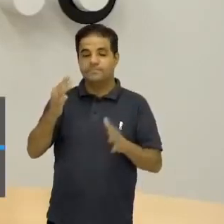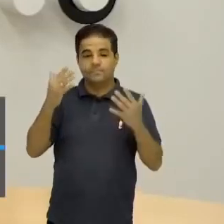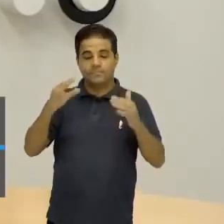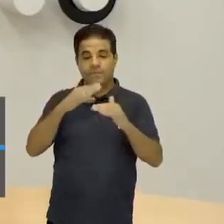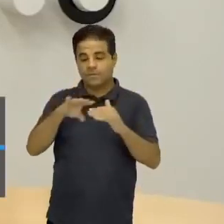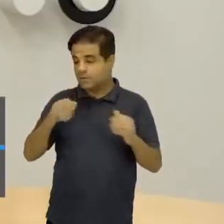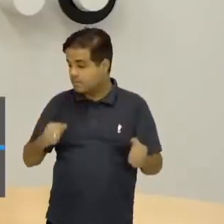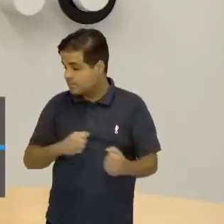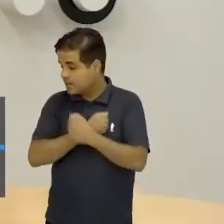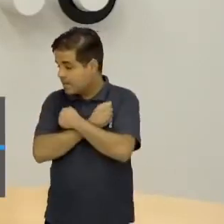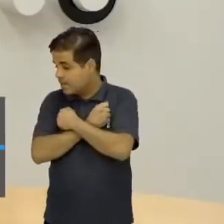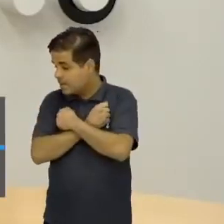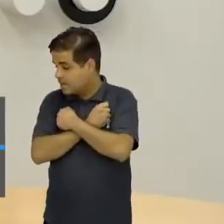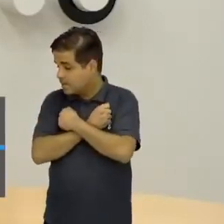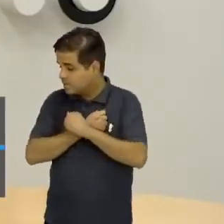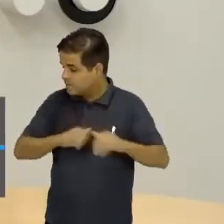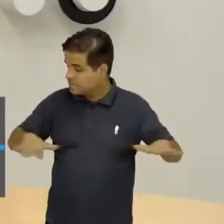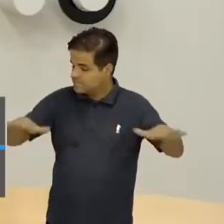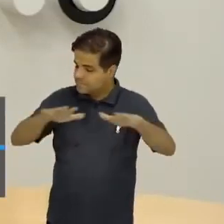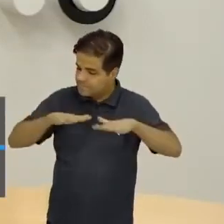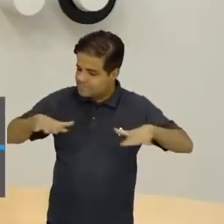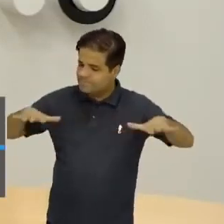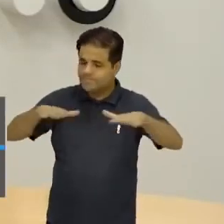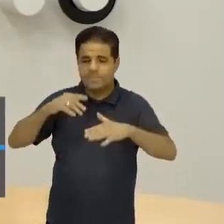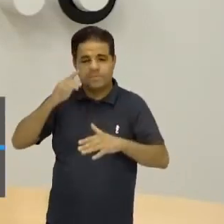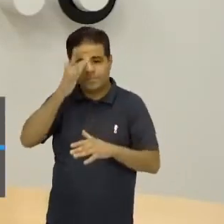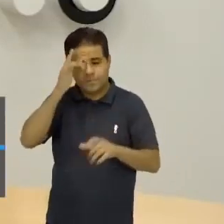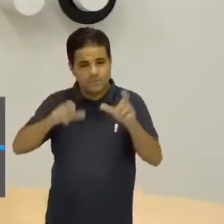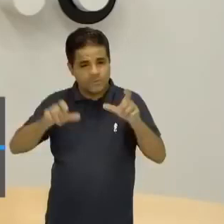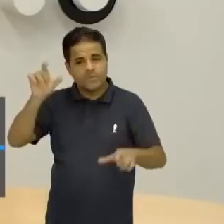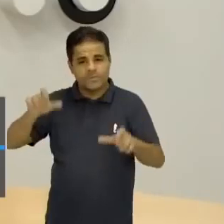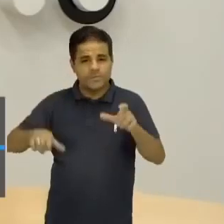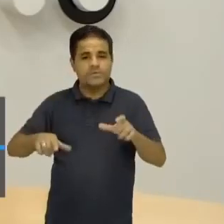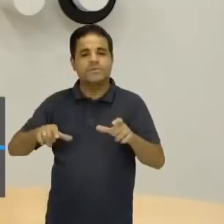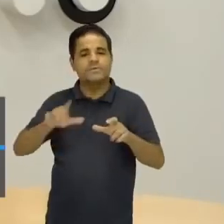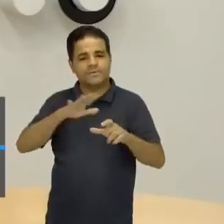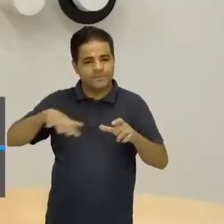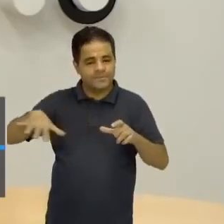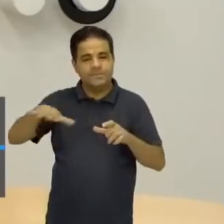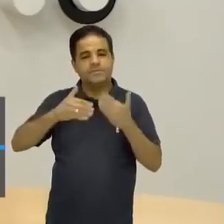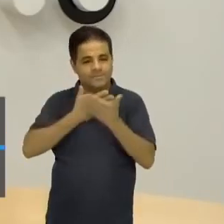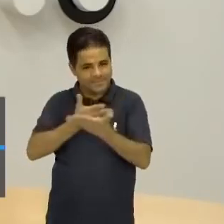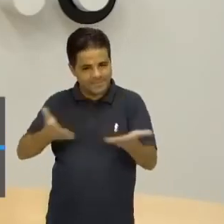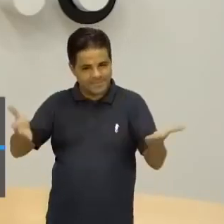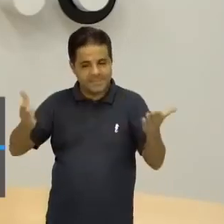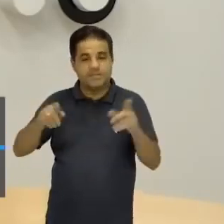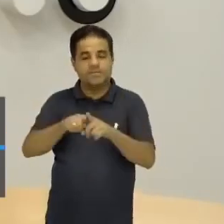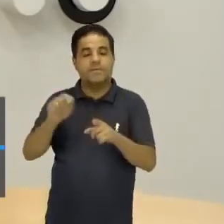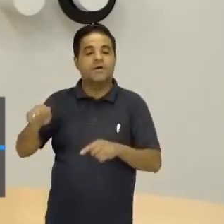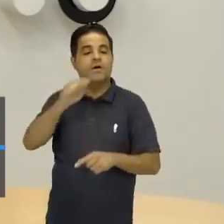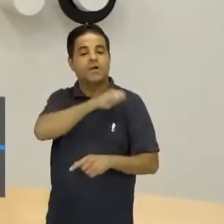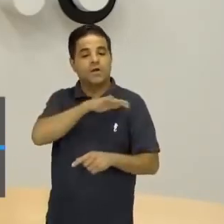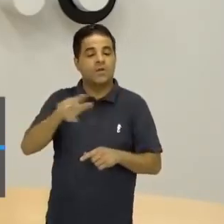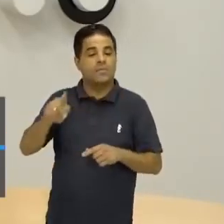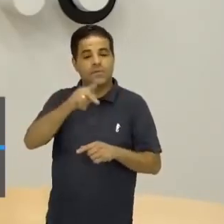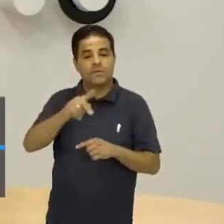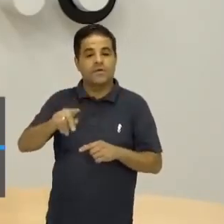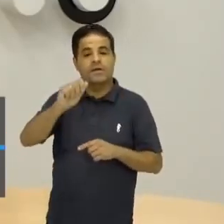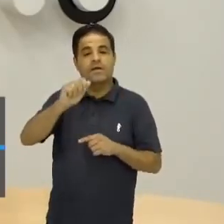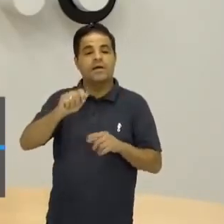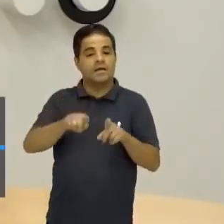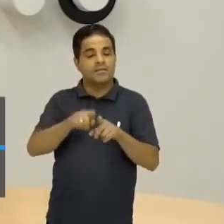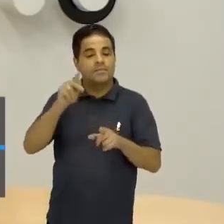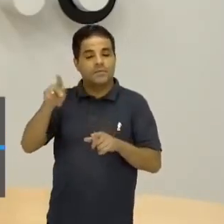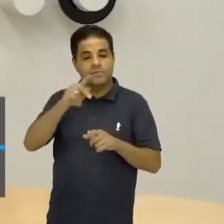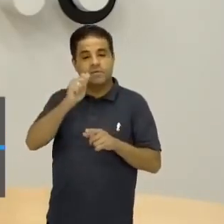um abraço aí para todos os alunos que estão assistindo a gente lá de casa. Ah, isso mesmo, né? E também para os alunos do professor Ale e da